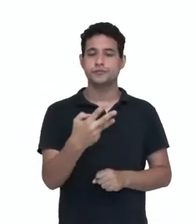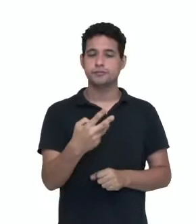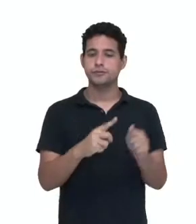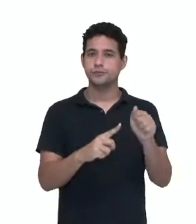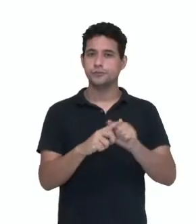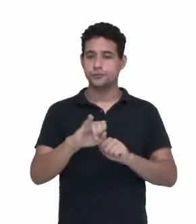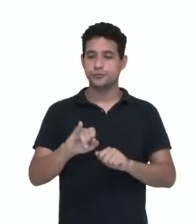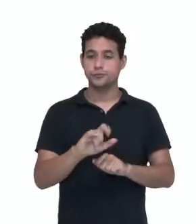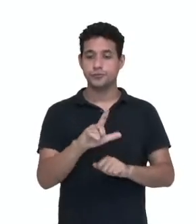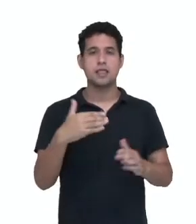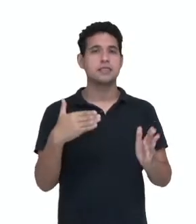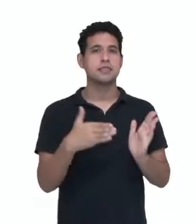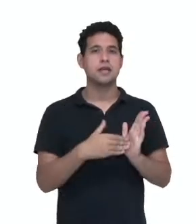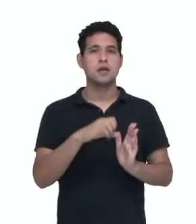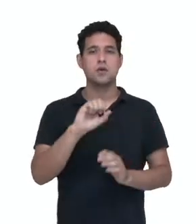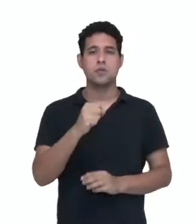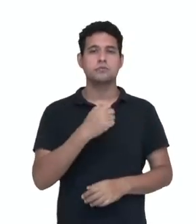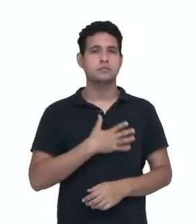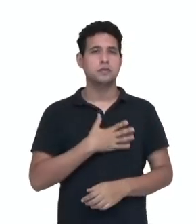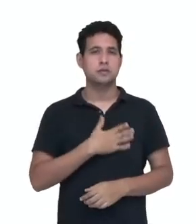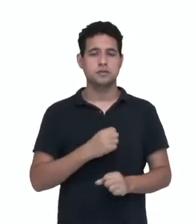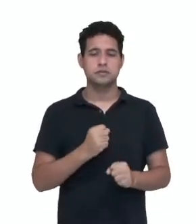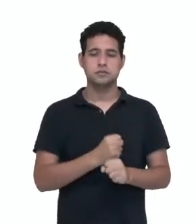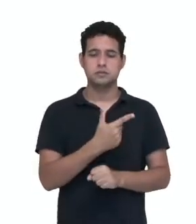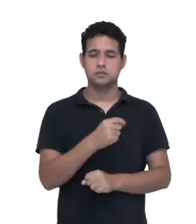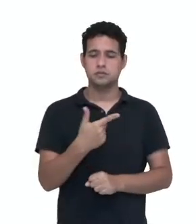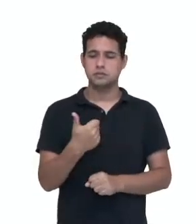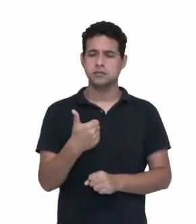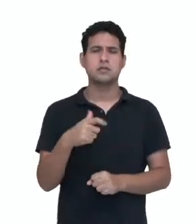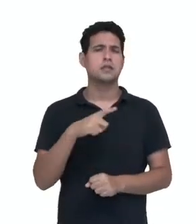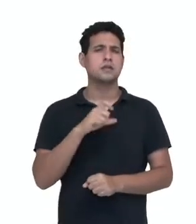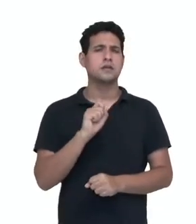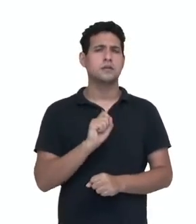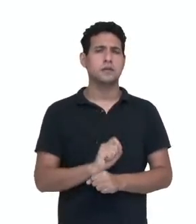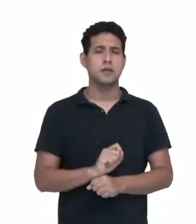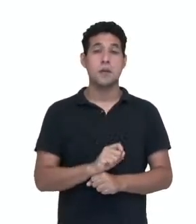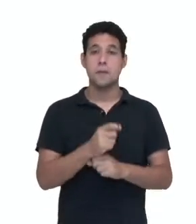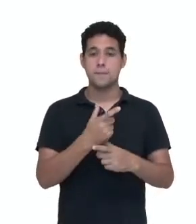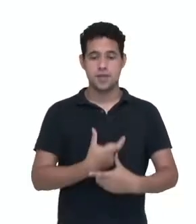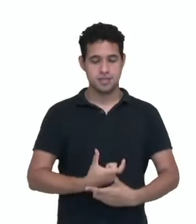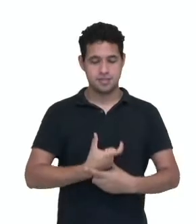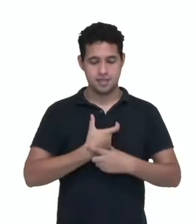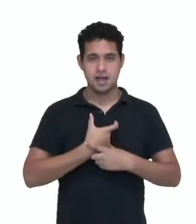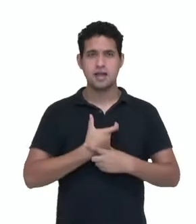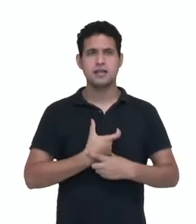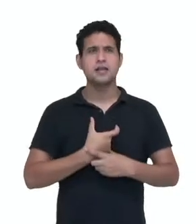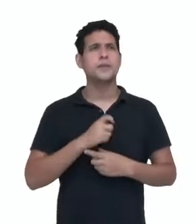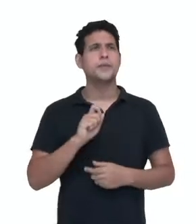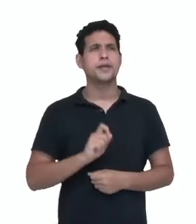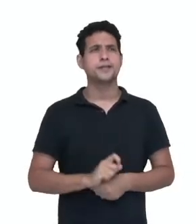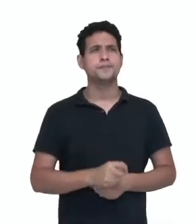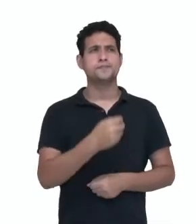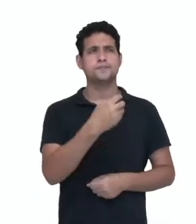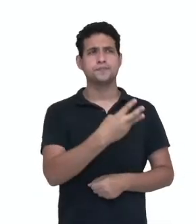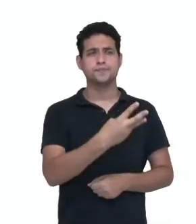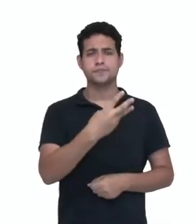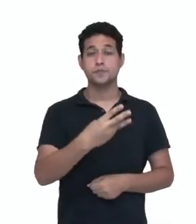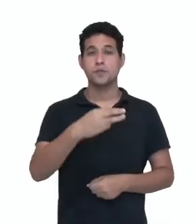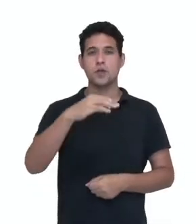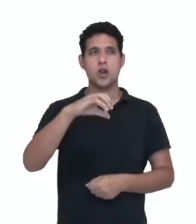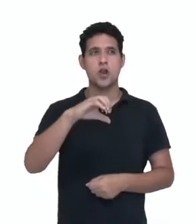al 8 de agosto de 2021, entregaron medallas en 339 pruebas